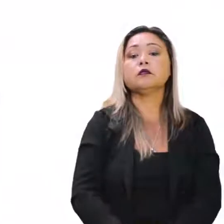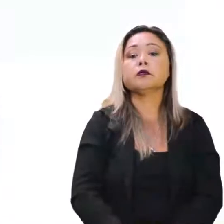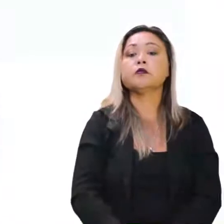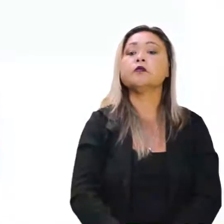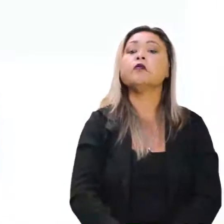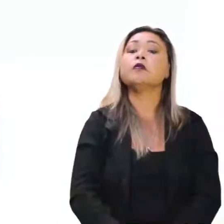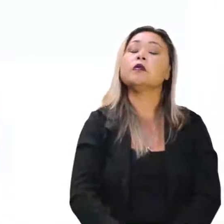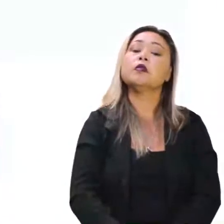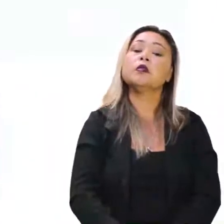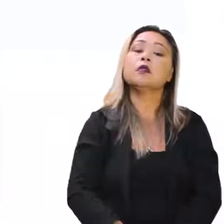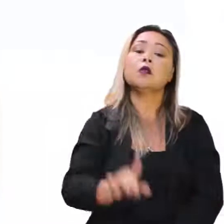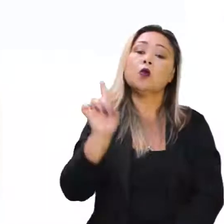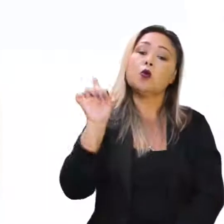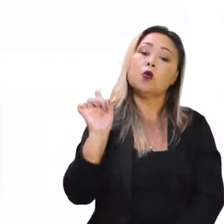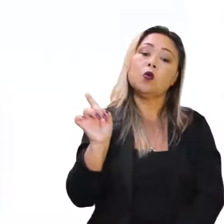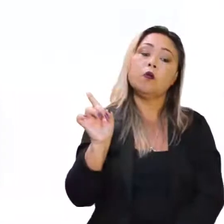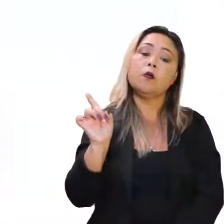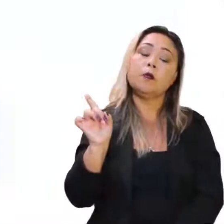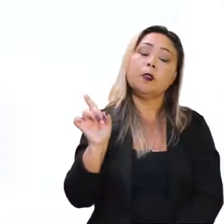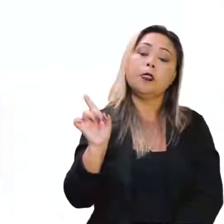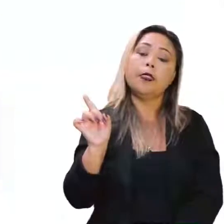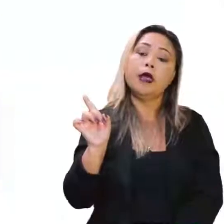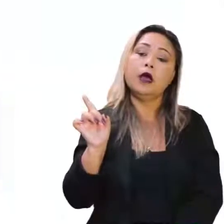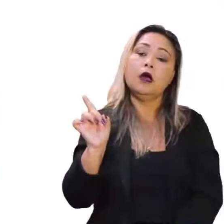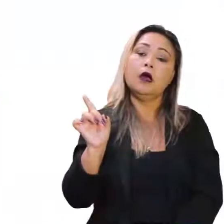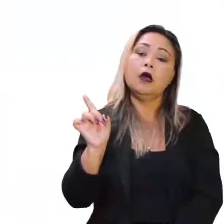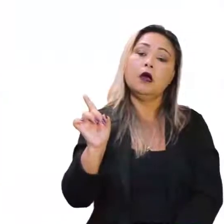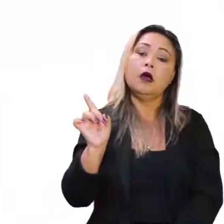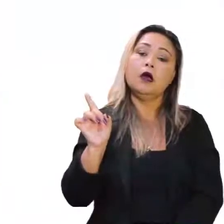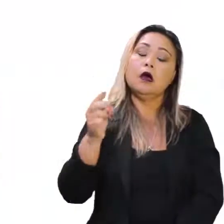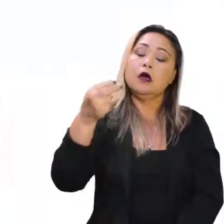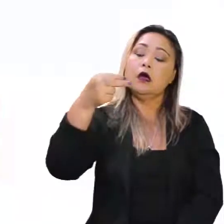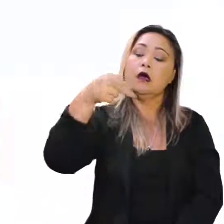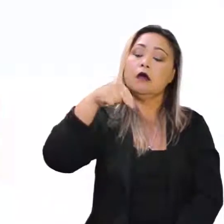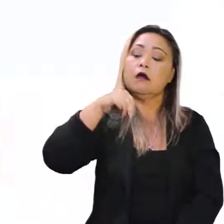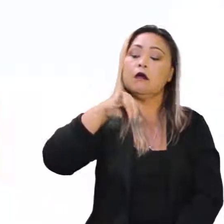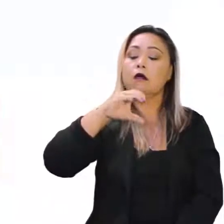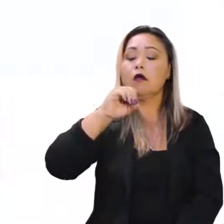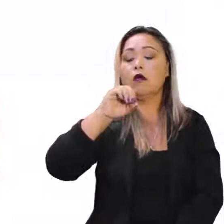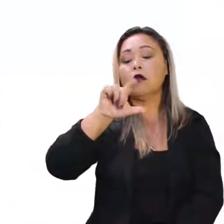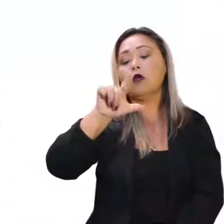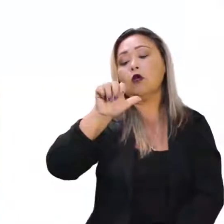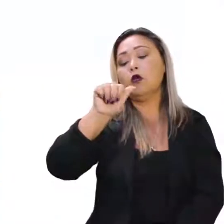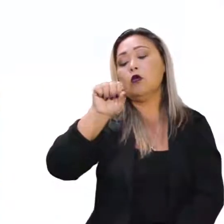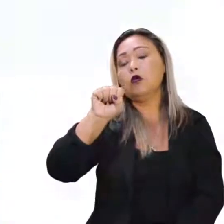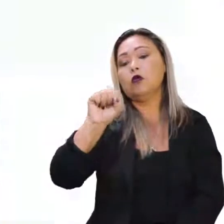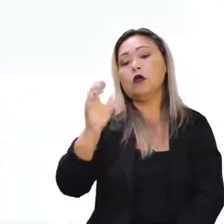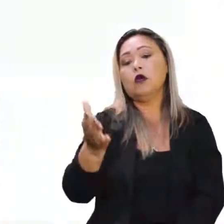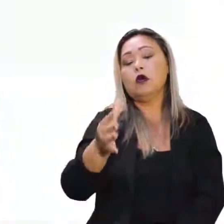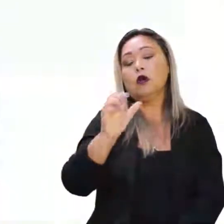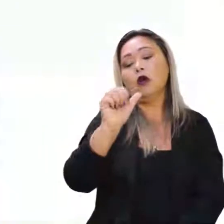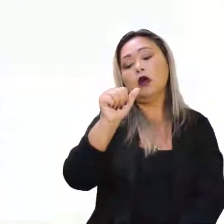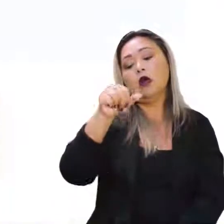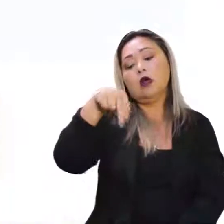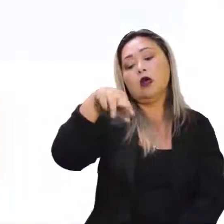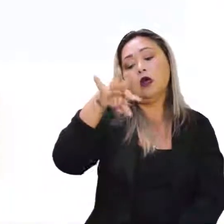verdade. Esse aí é o... Nicolas Antoni, né? Antoni